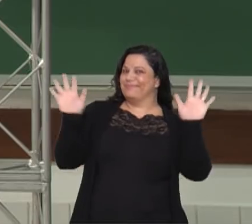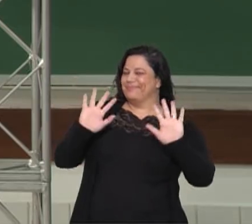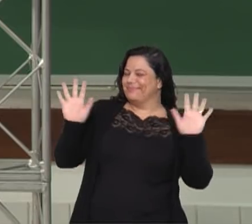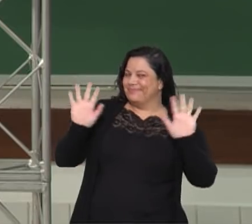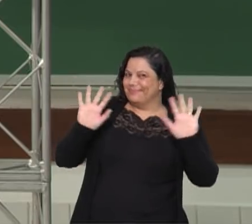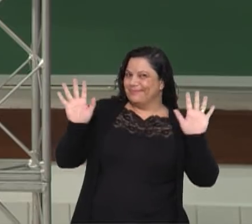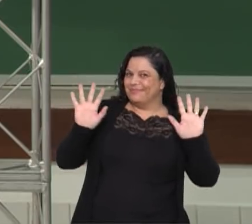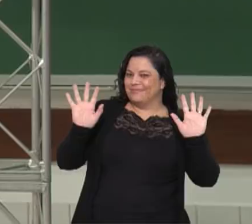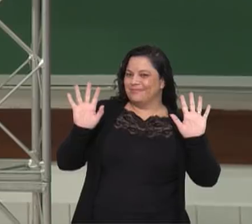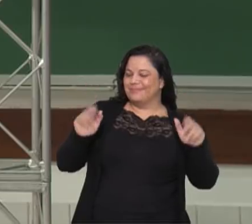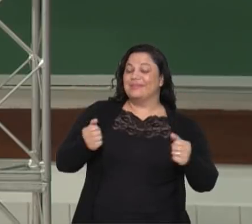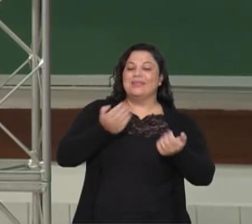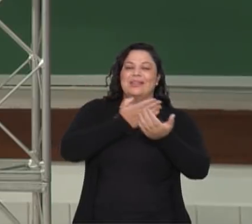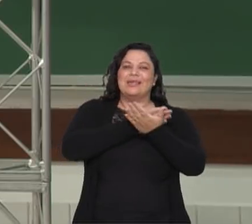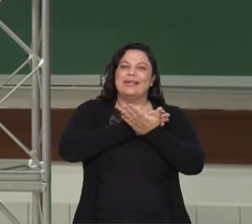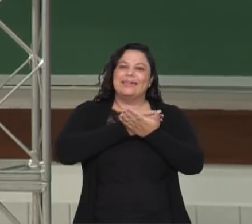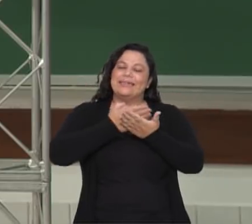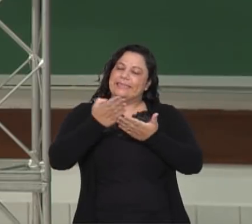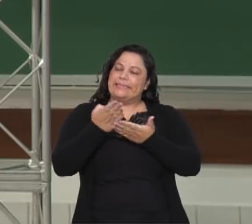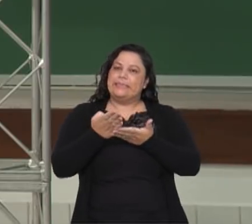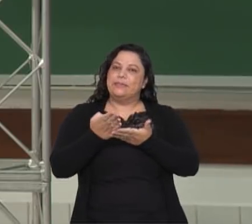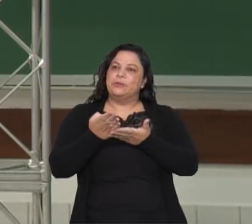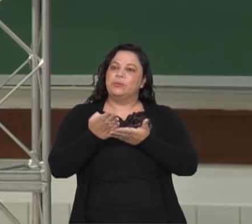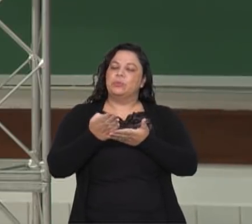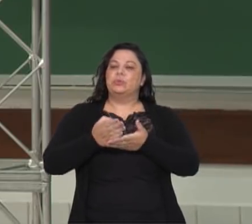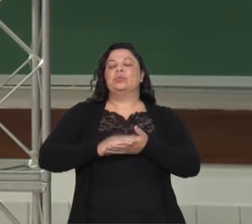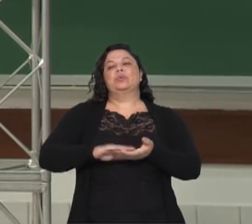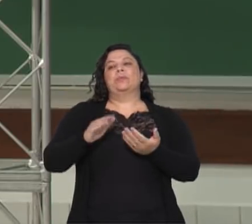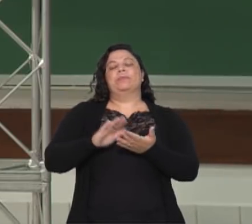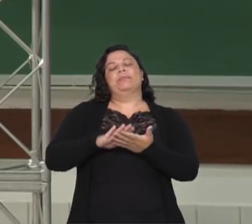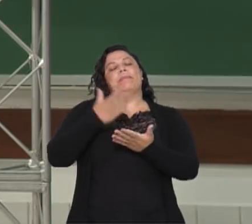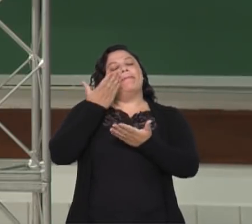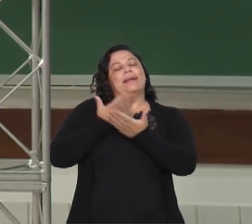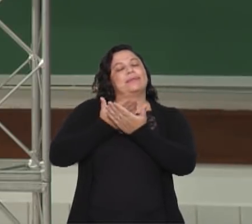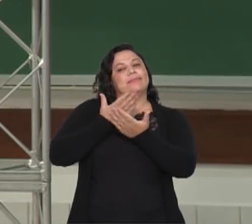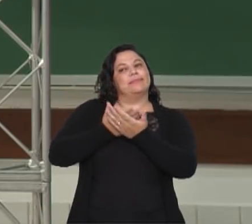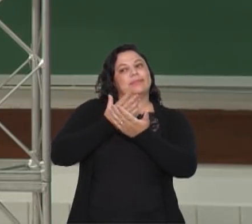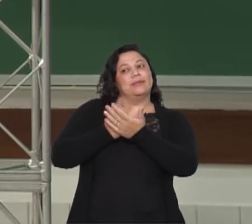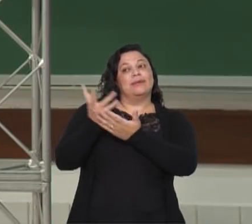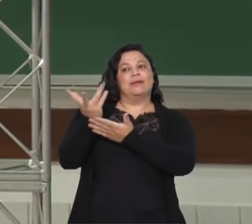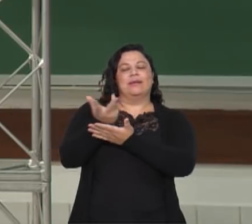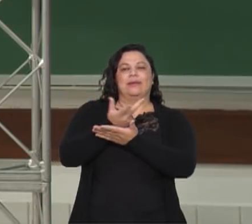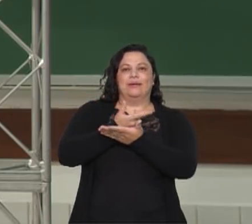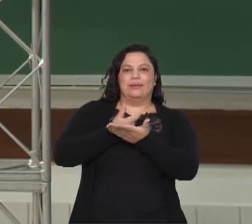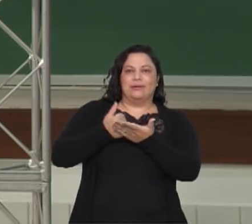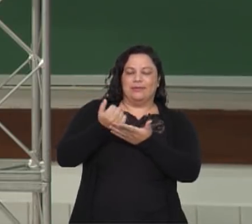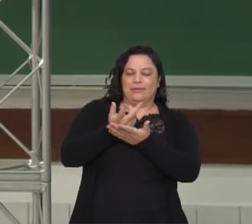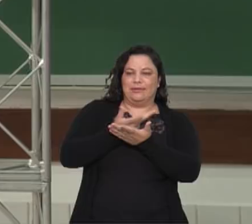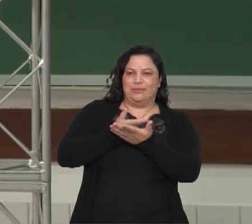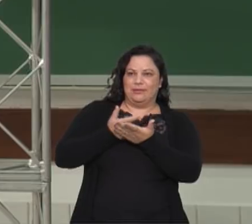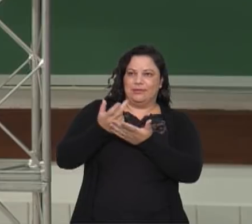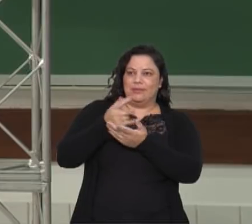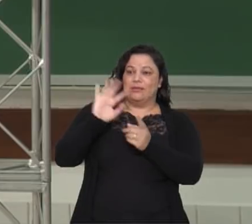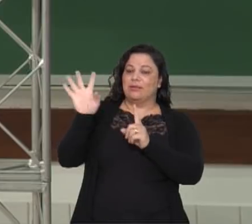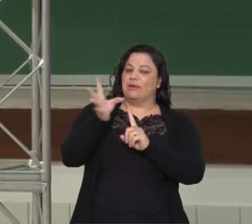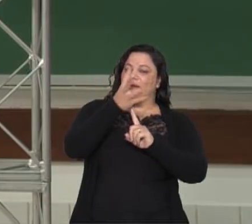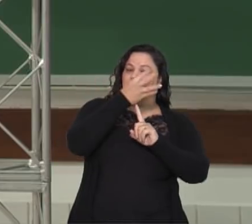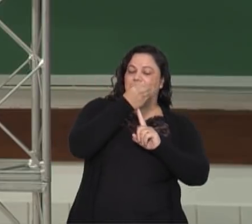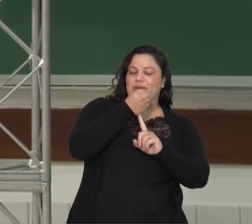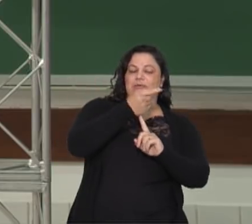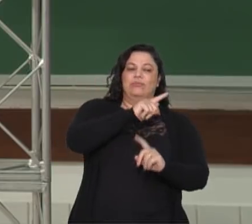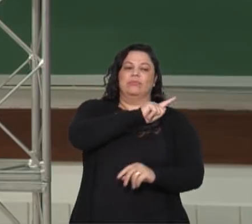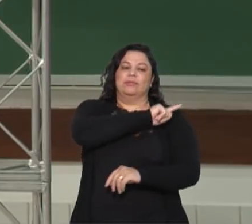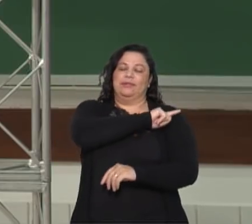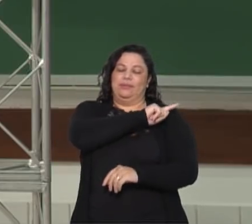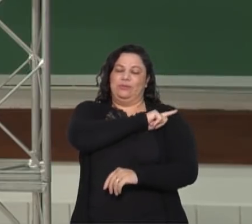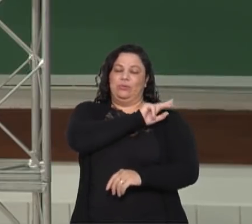Olá, estamos dando início a mais uma aula de artes da 7ª série. Meu nome é Daniele Viana e essa é a aula de